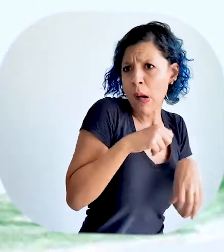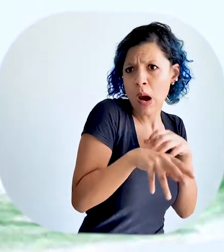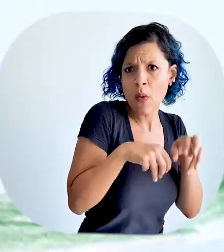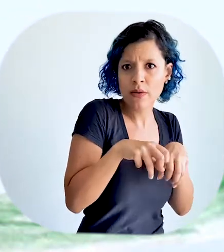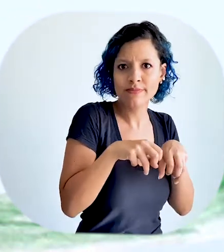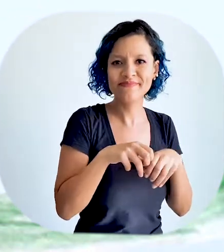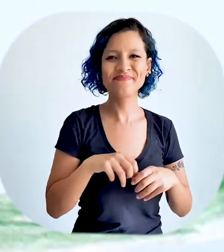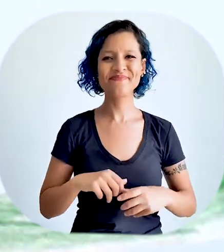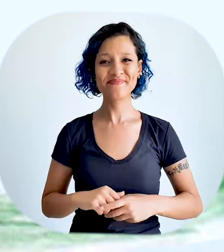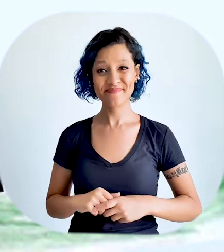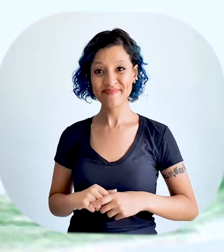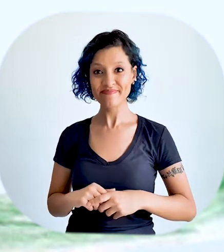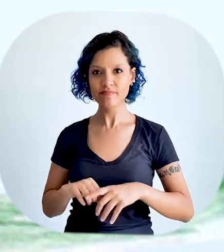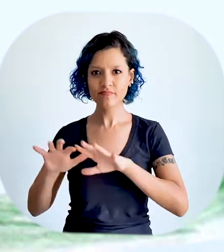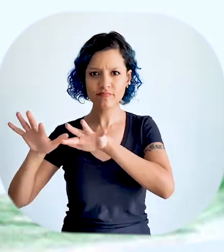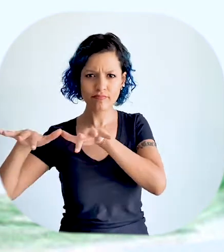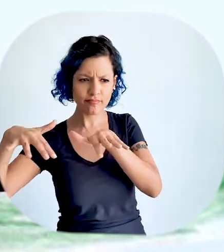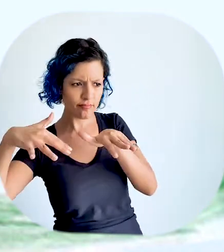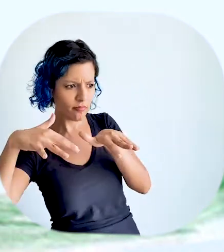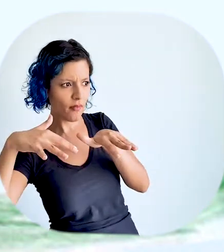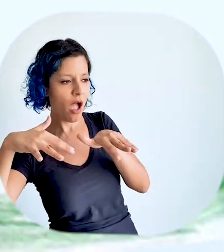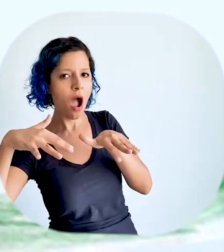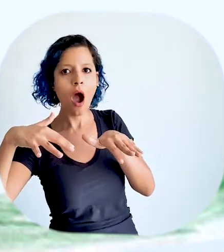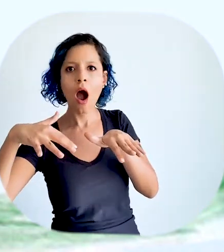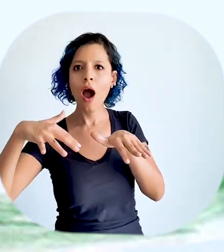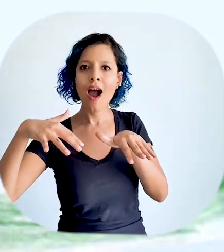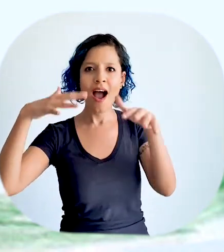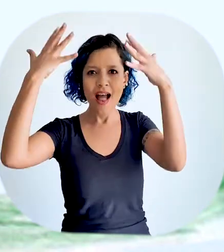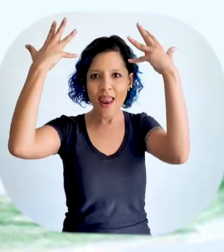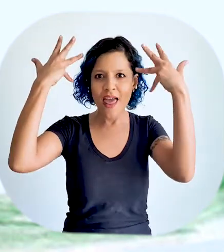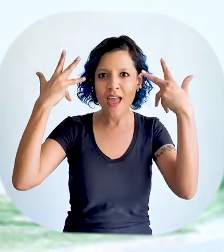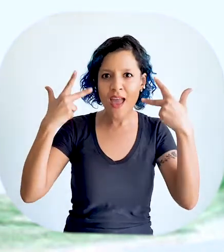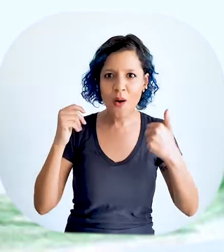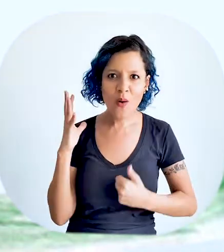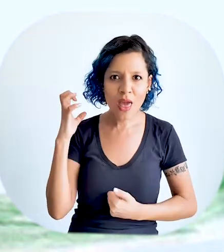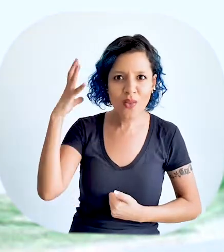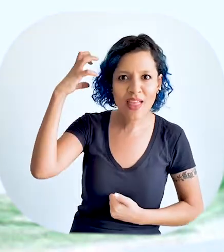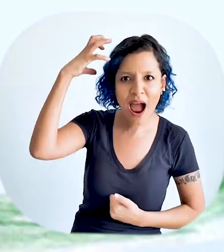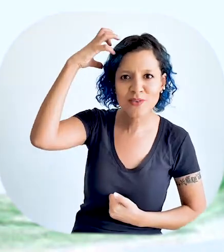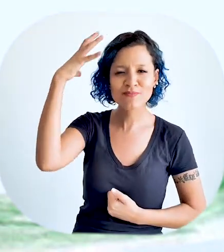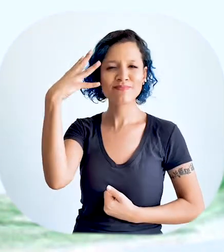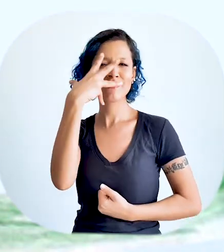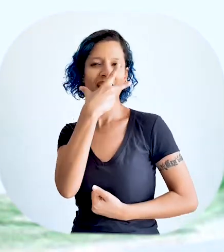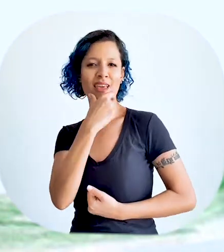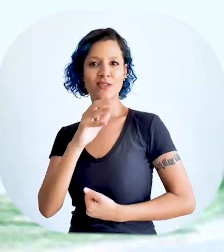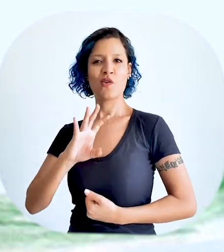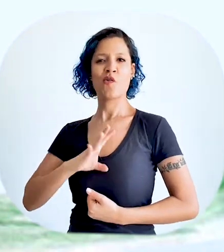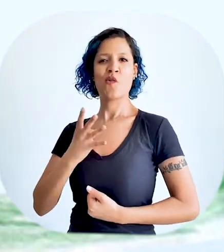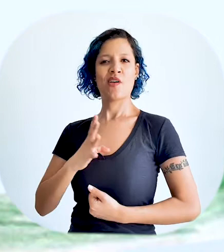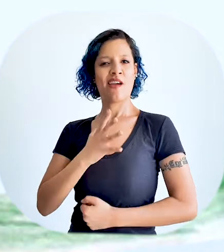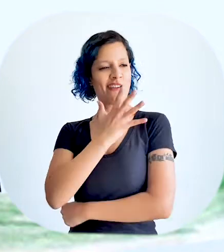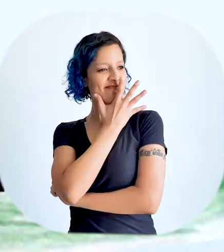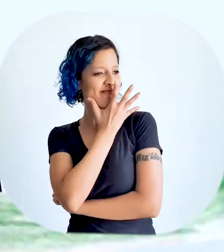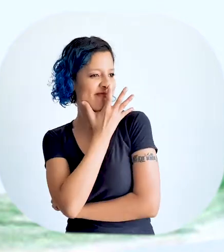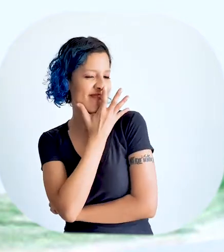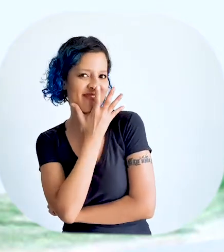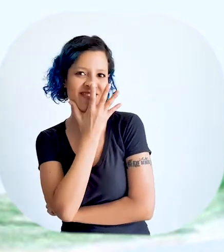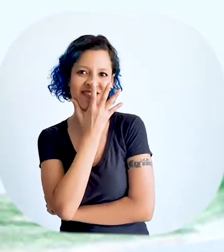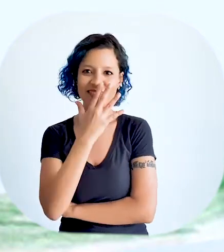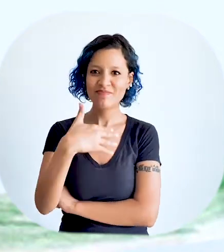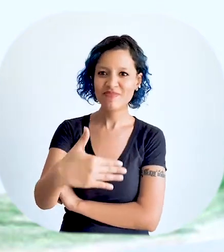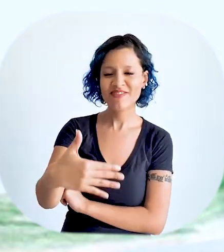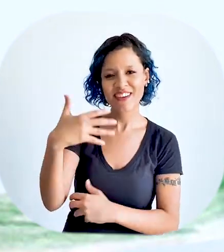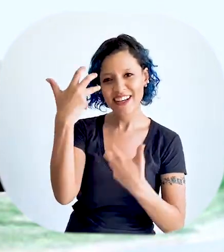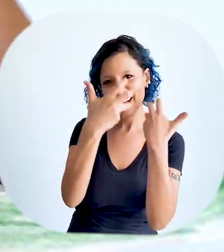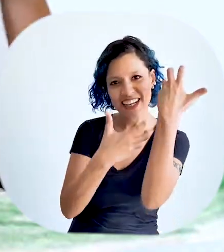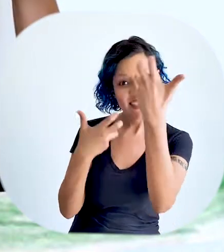Todos ficaram impressionados com a beleza e com a coragem de Leonardo. Desse dia em diante, para agradecer, eles